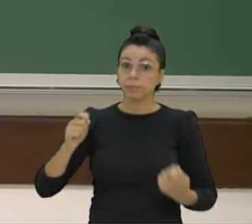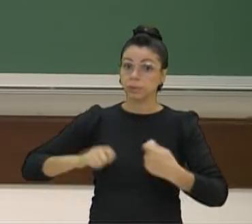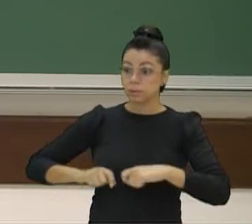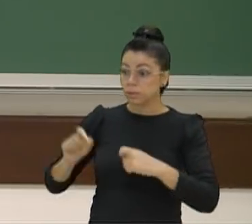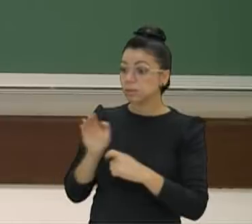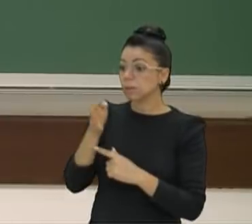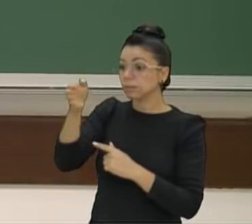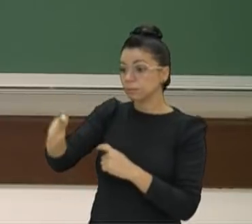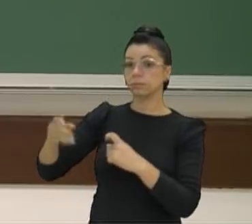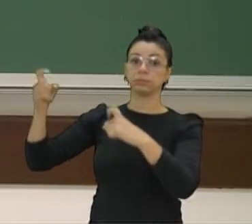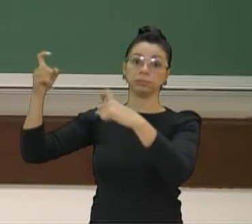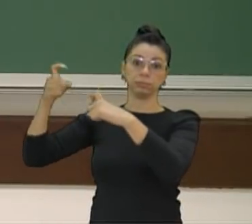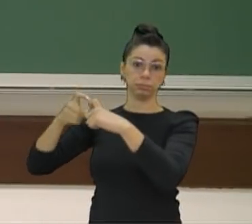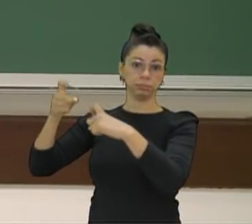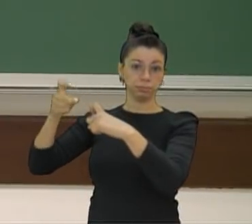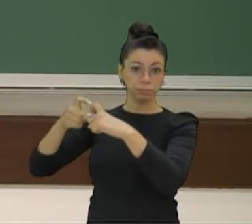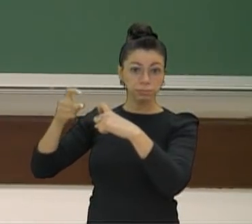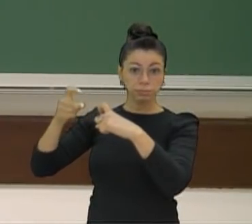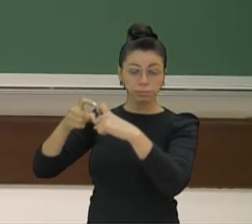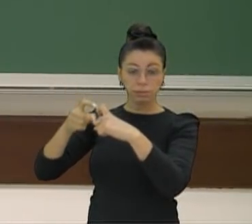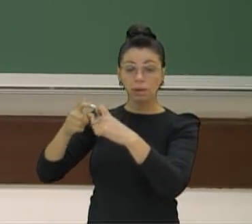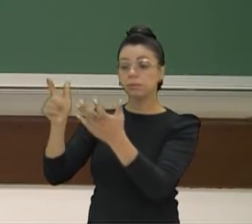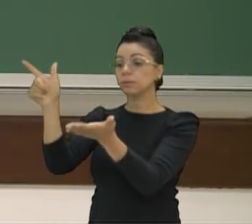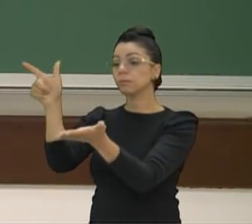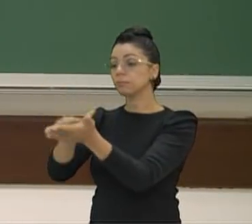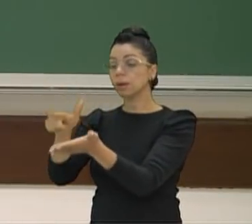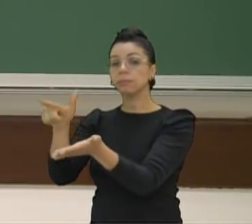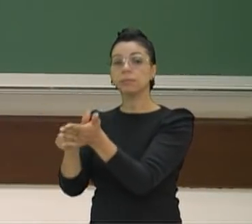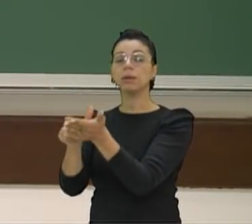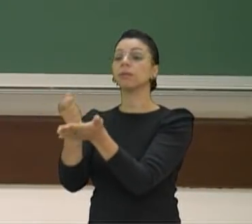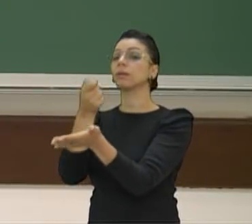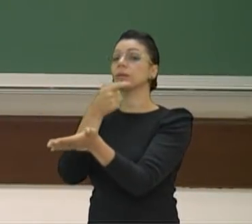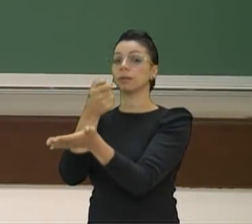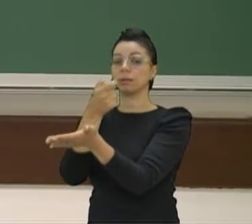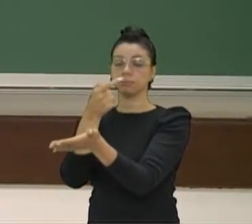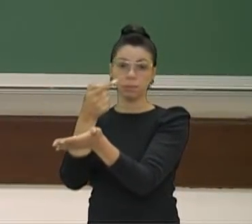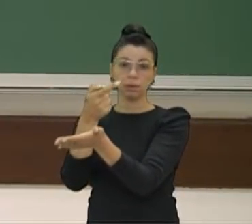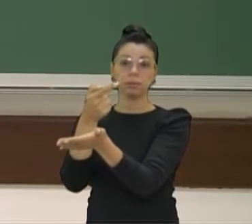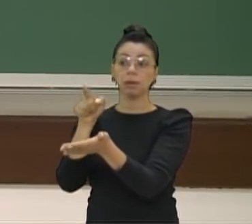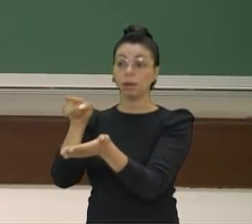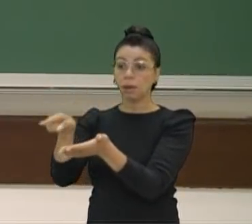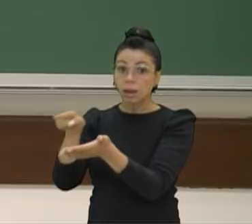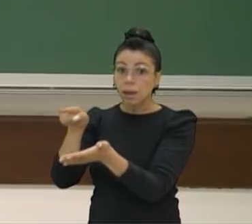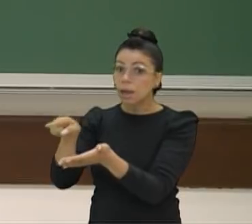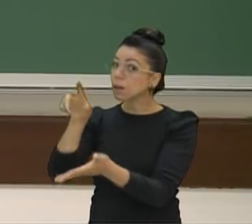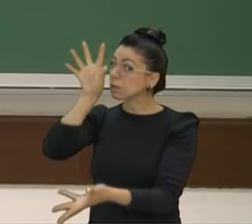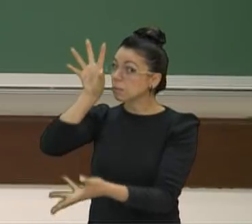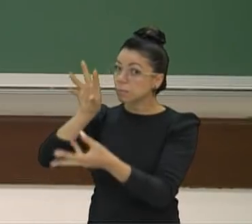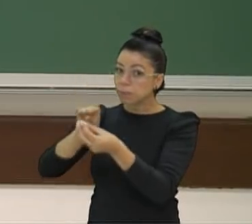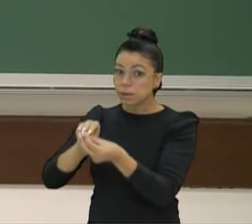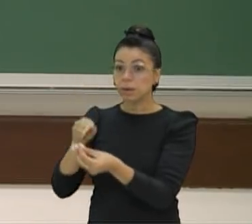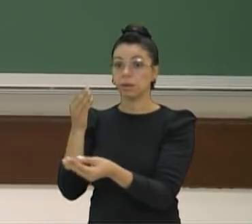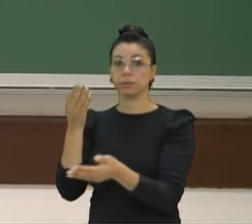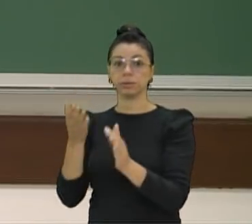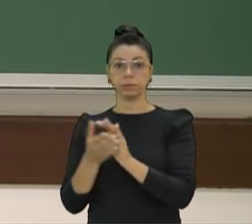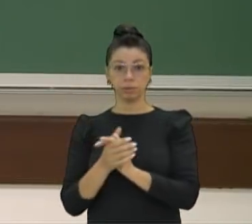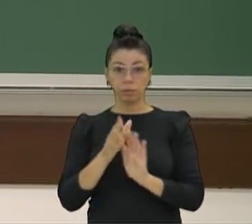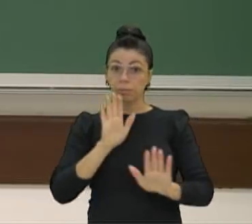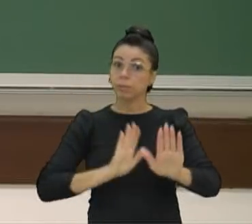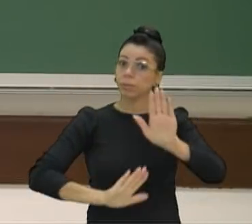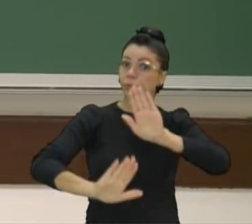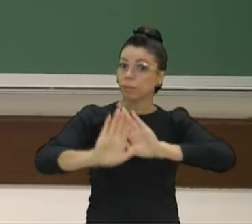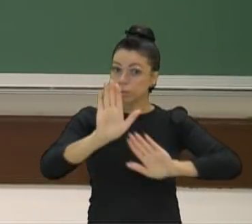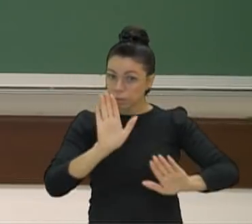é médico, certo? Que está por dentro das suas condições de saúde. Então é bem importante, né, tomar cuidado